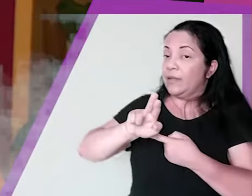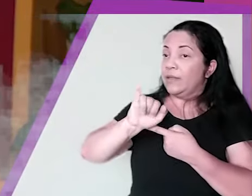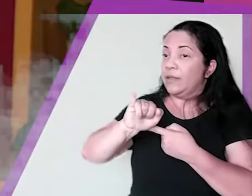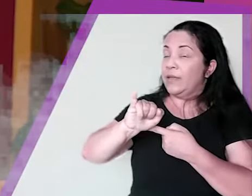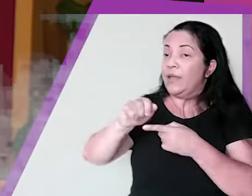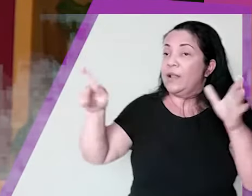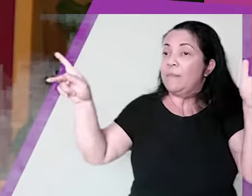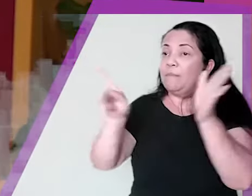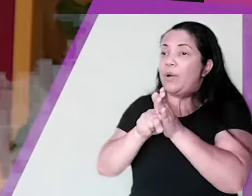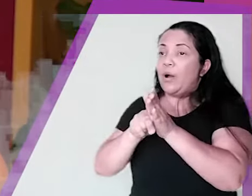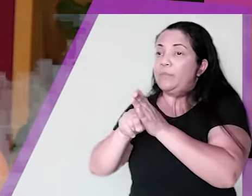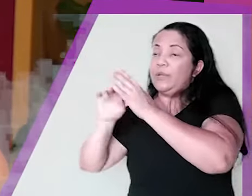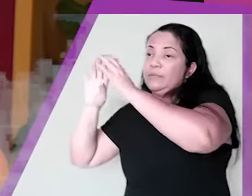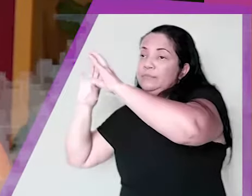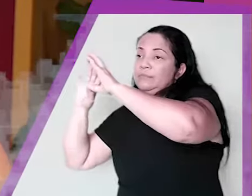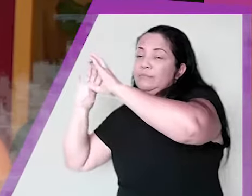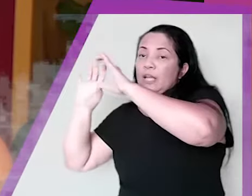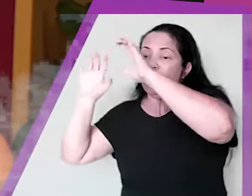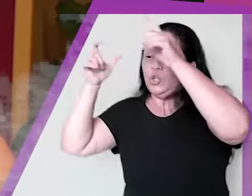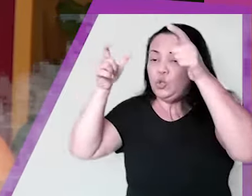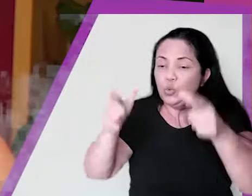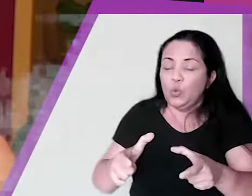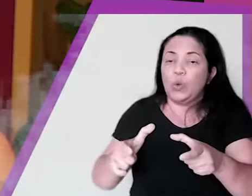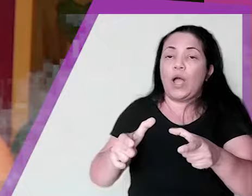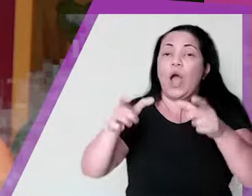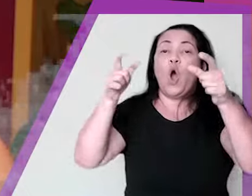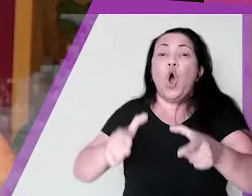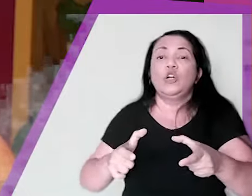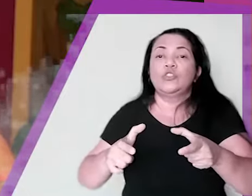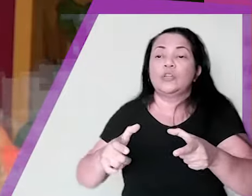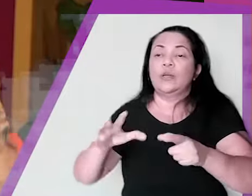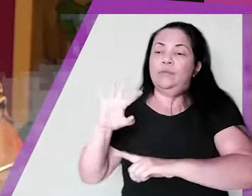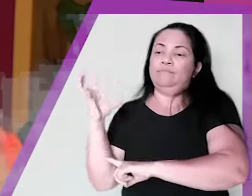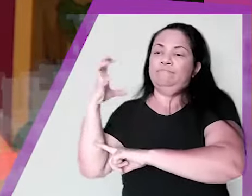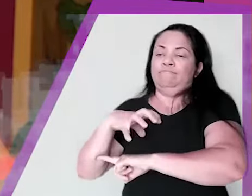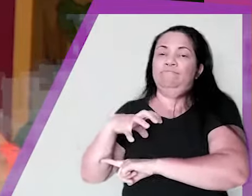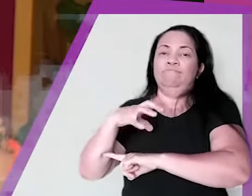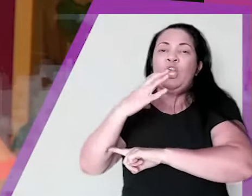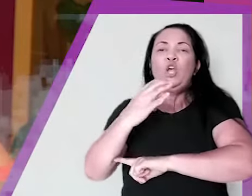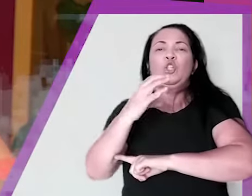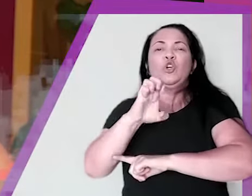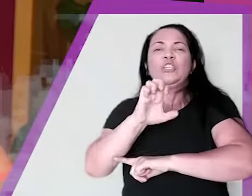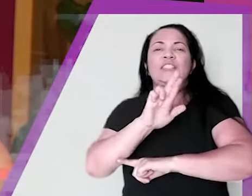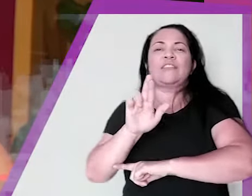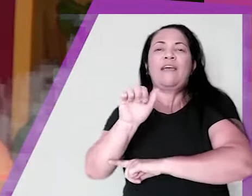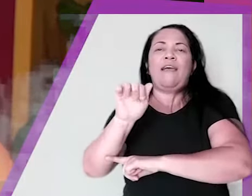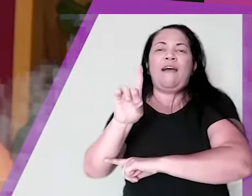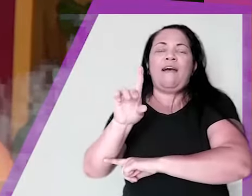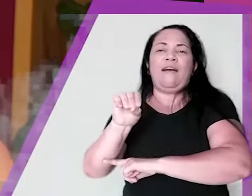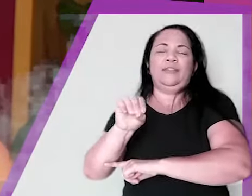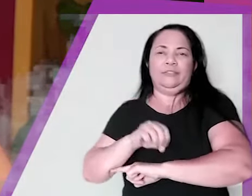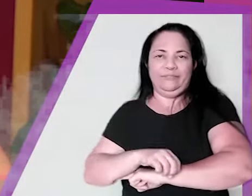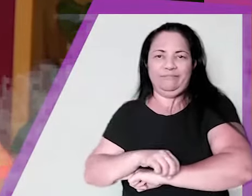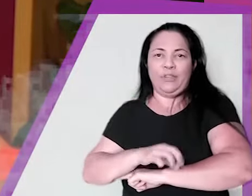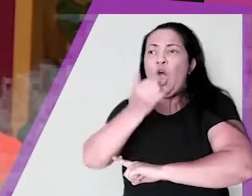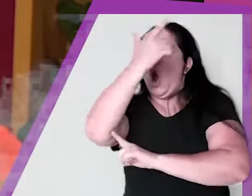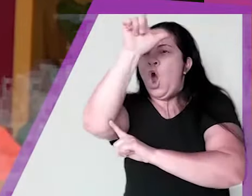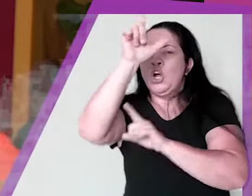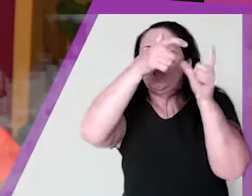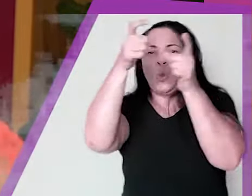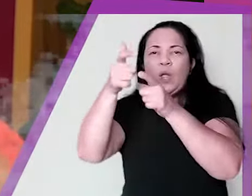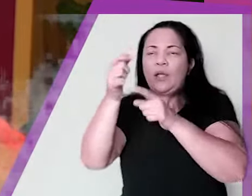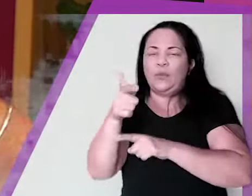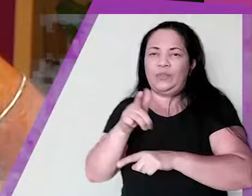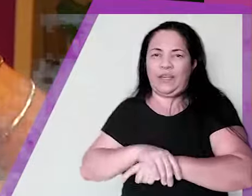bem interessante sobre o piqui. O piqui é uma espécie endêmica, ou seja, é uma espécie que só existe no Cerrado. Quando você